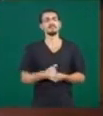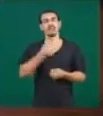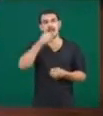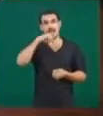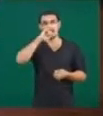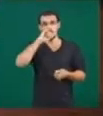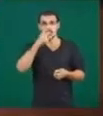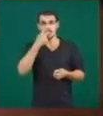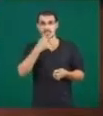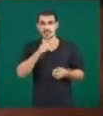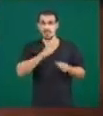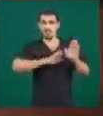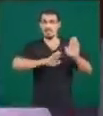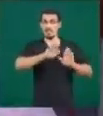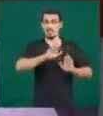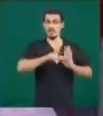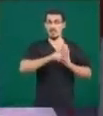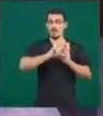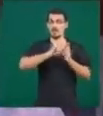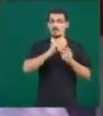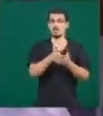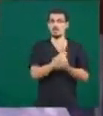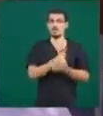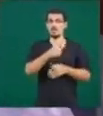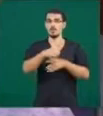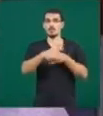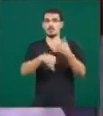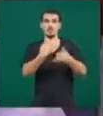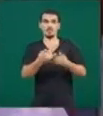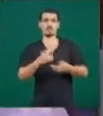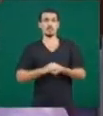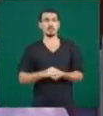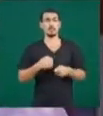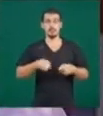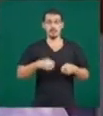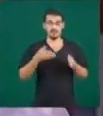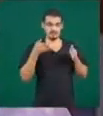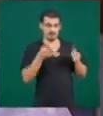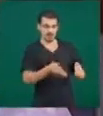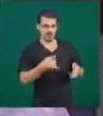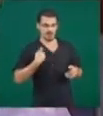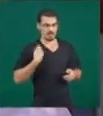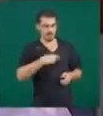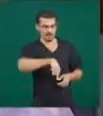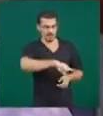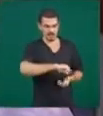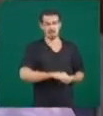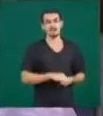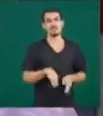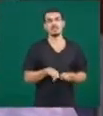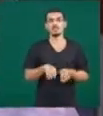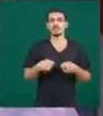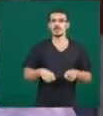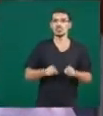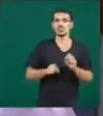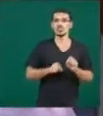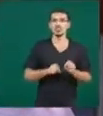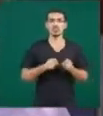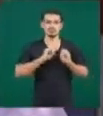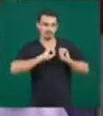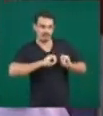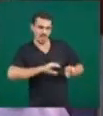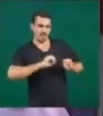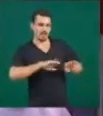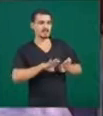os brinquedos para as filhas. Eu procuro comprar brinquedos adequados para a idade delas e prefiro brinquedo mais lúdico e que não tenha